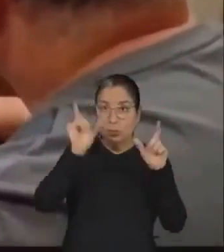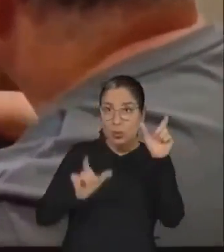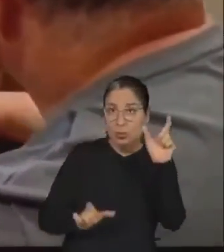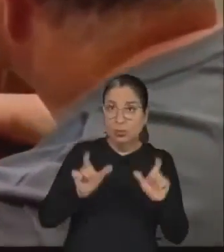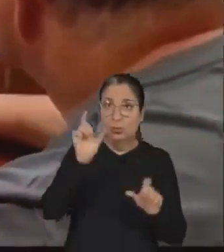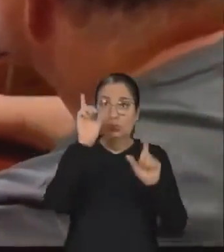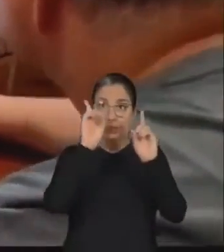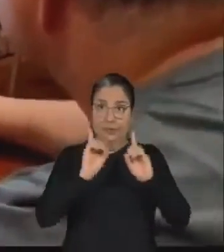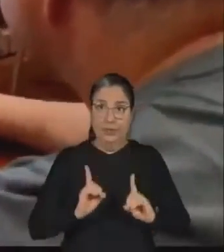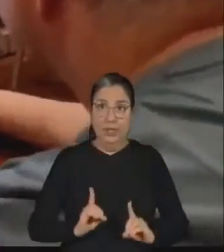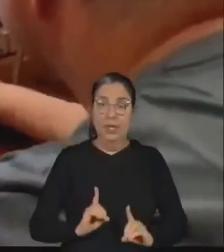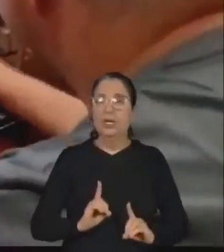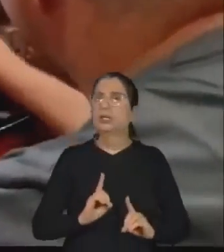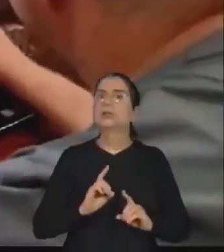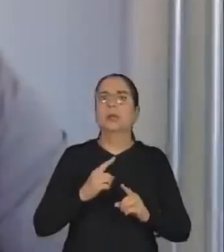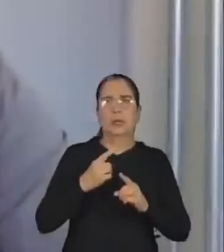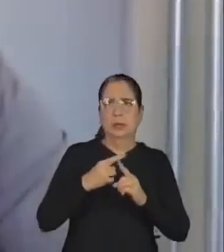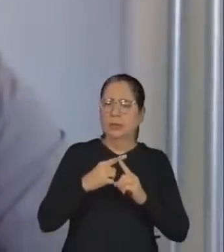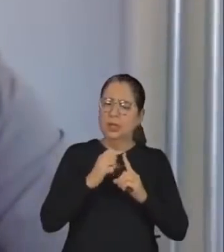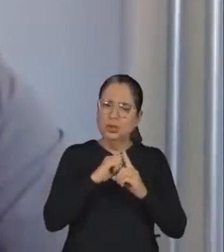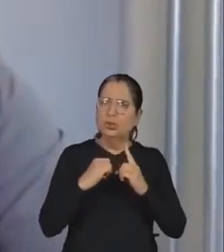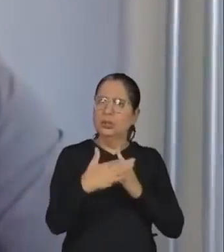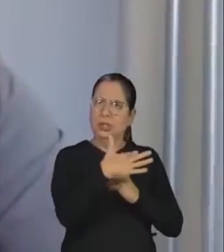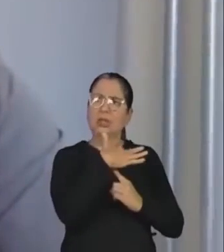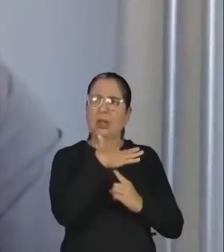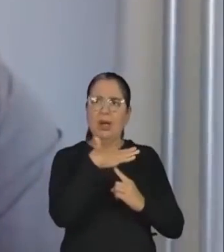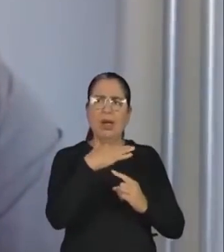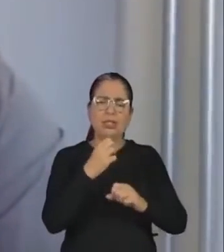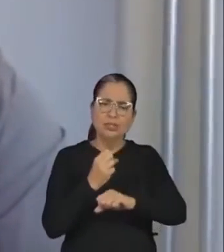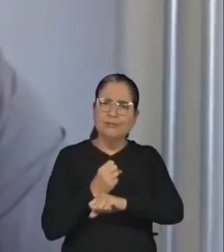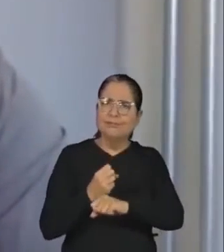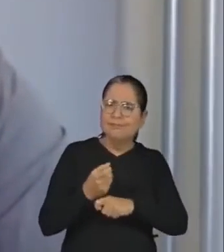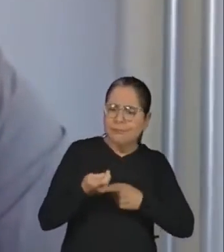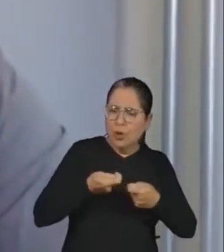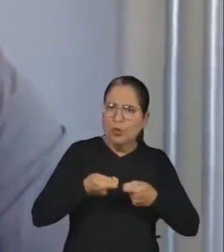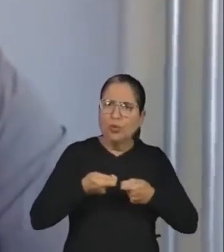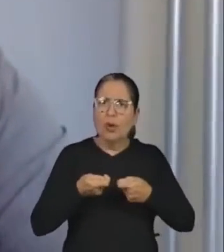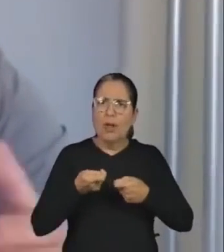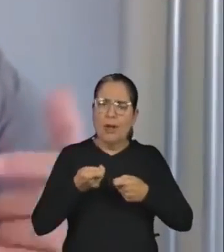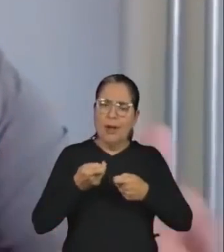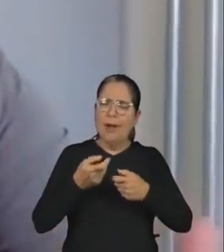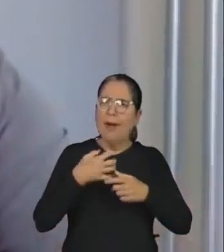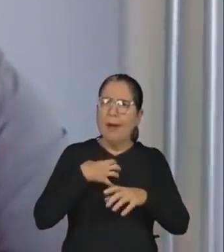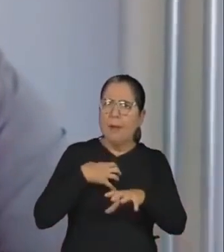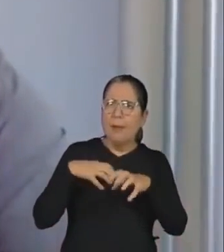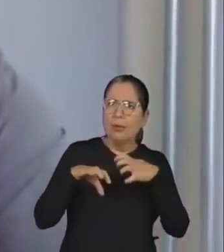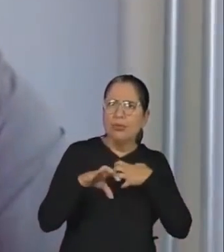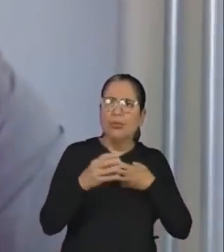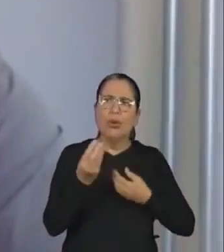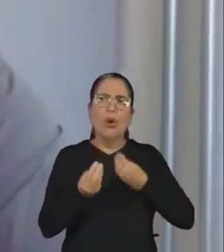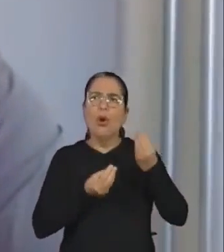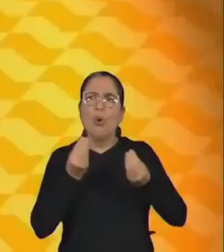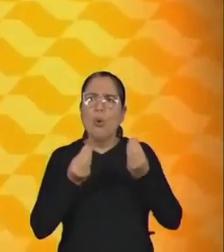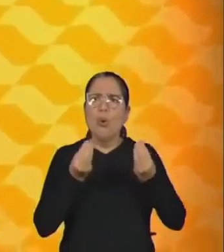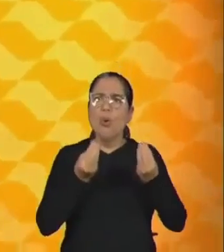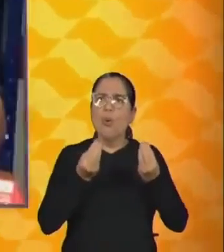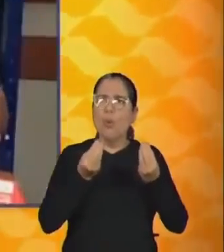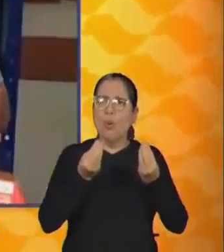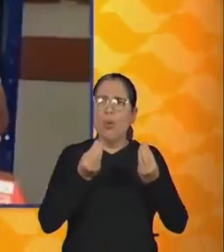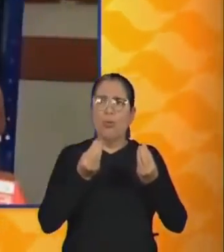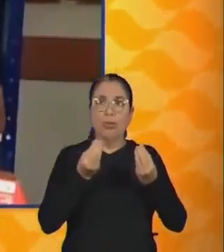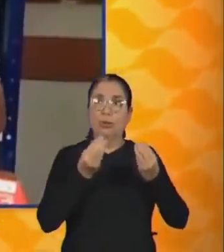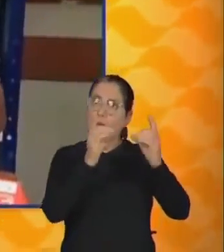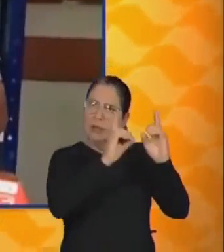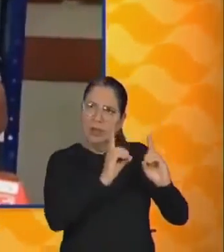competências socioemocionais, visto que eles teriam que pensar e se colocar no lugar do deficiente.